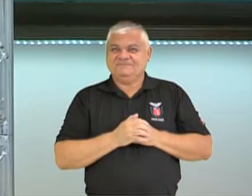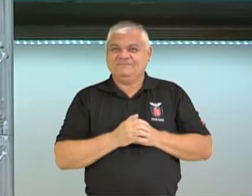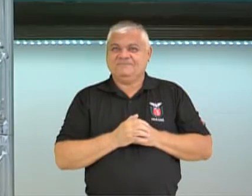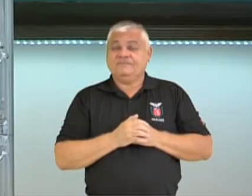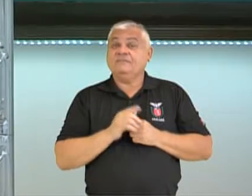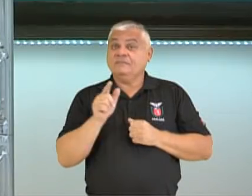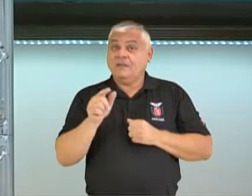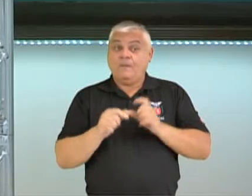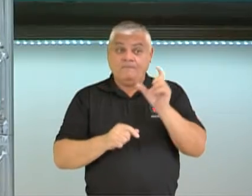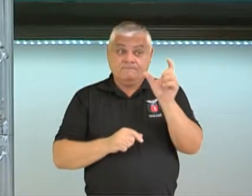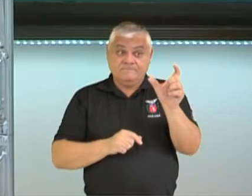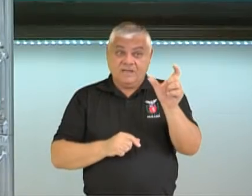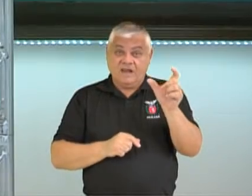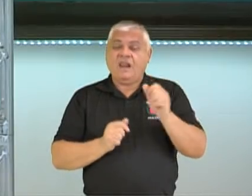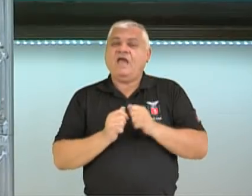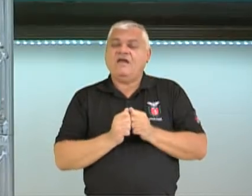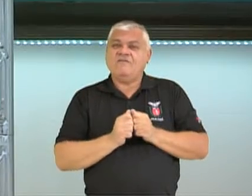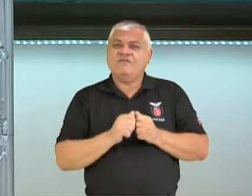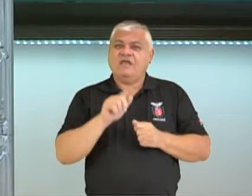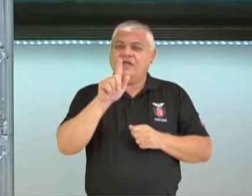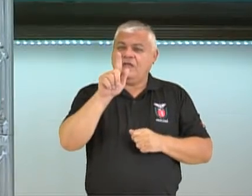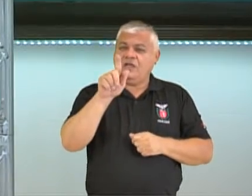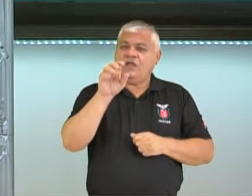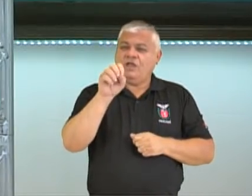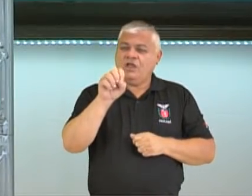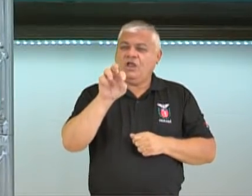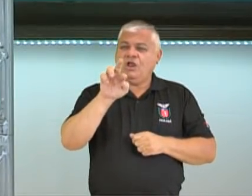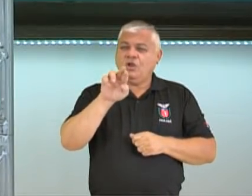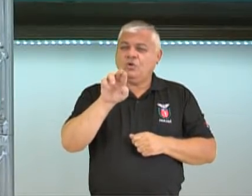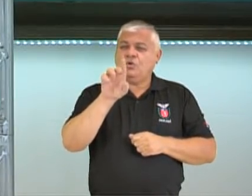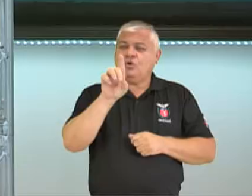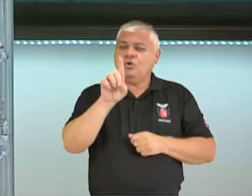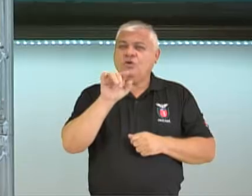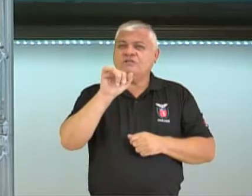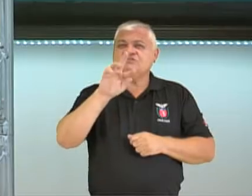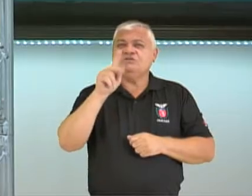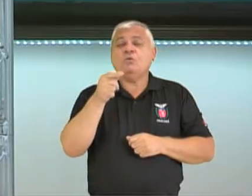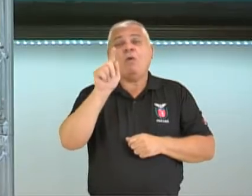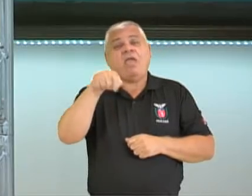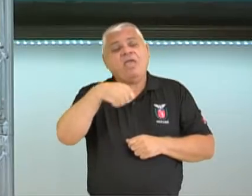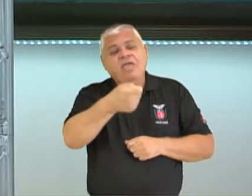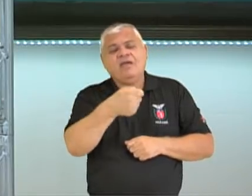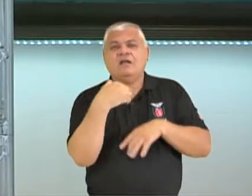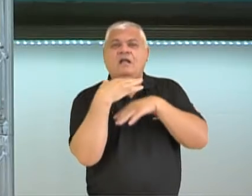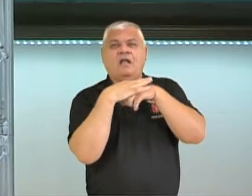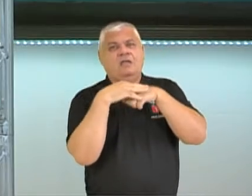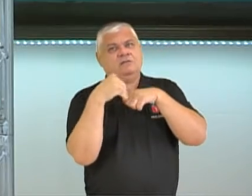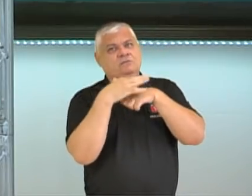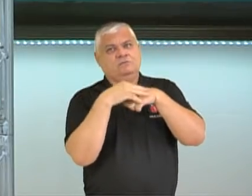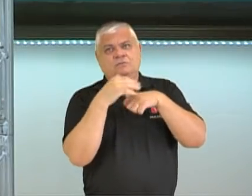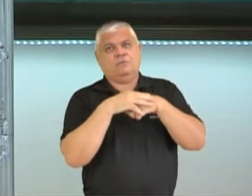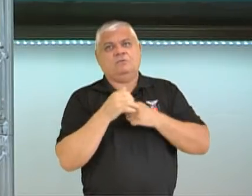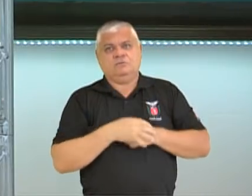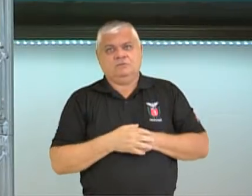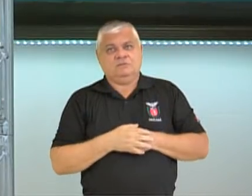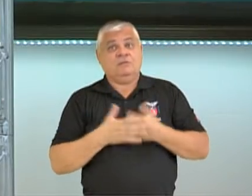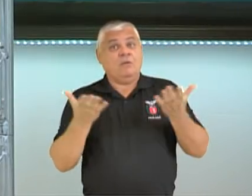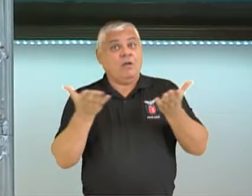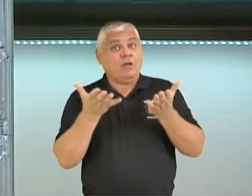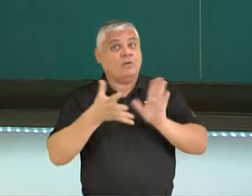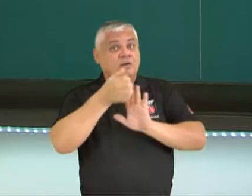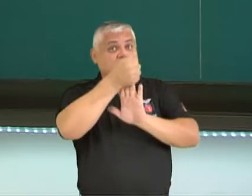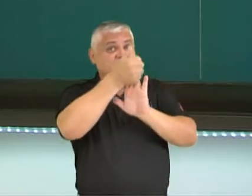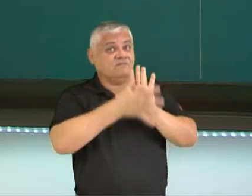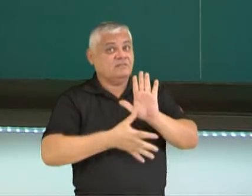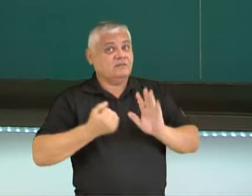caso, o diminutivo traz um jeito afetivo de falar. Não é isso que você sentiu? Pois bem, agora vem a atividade